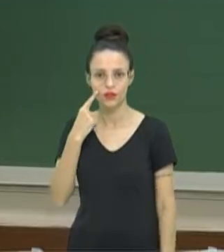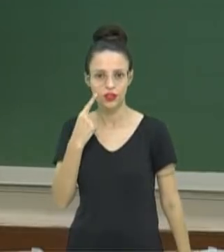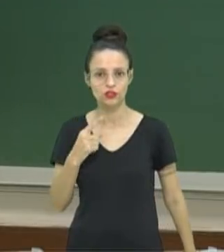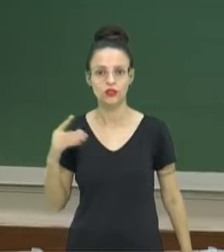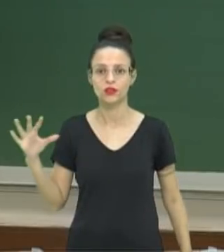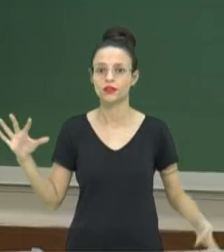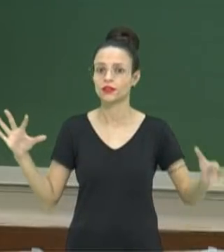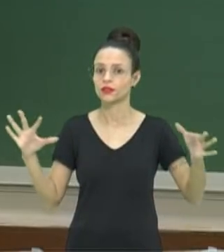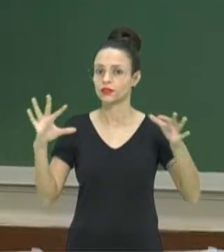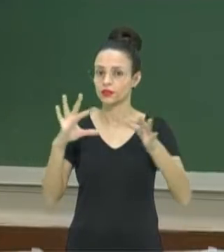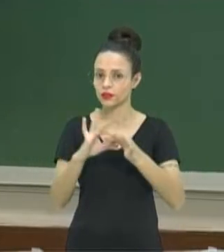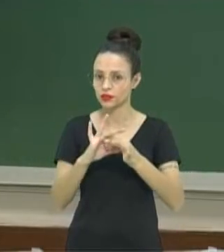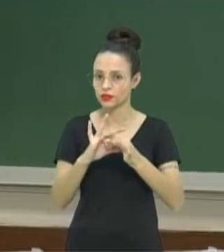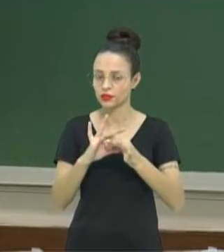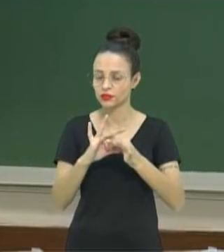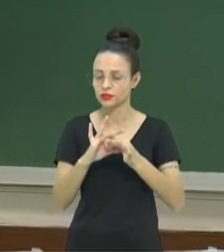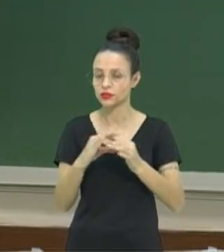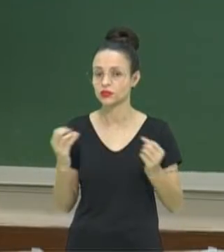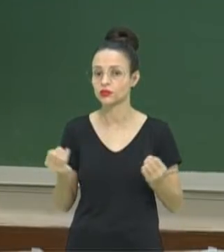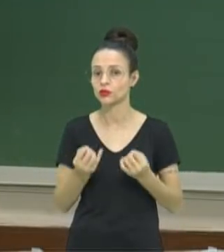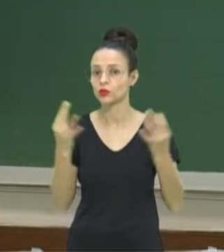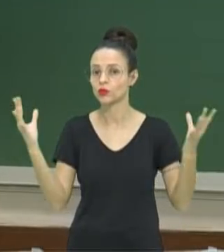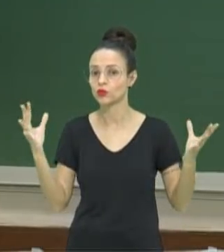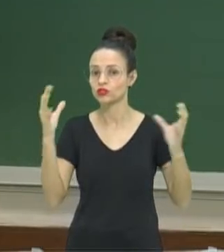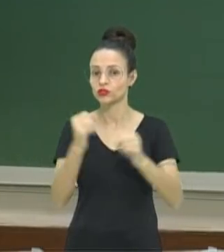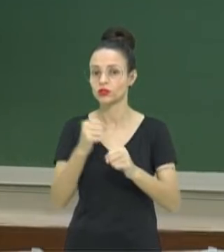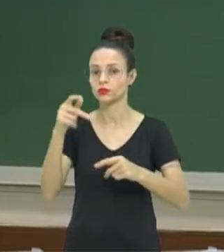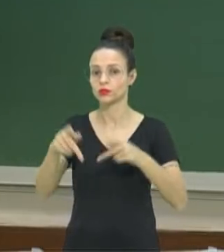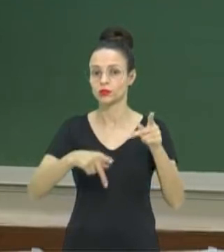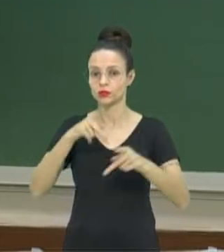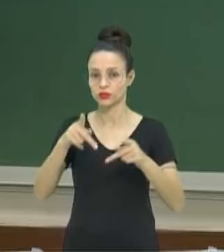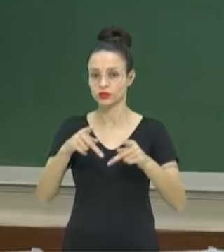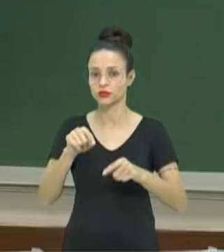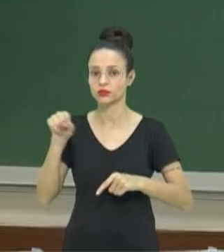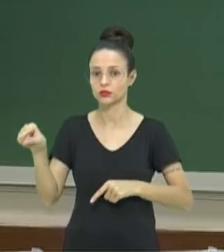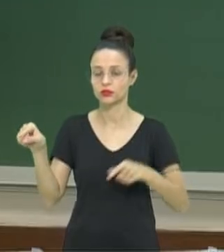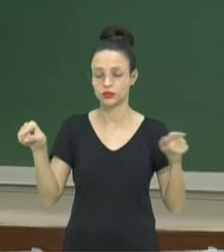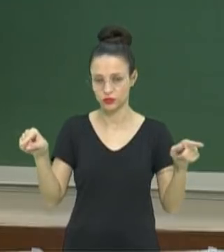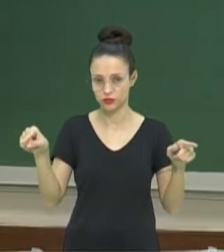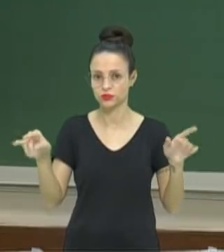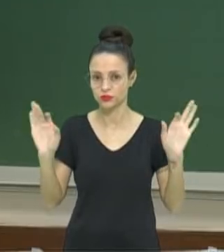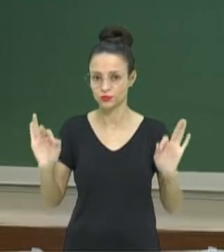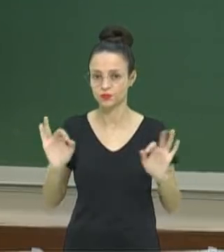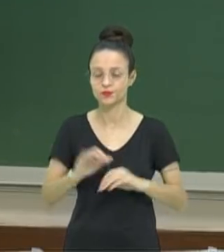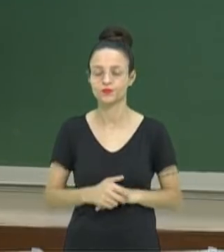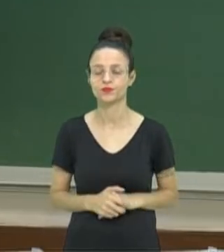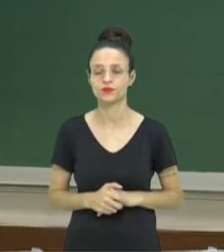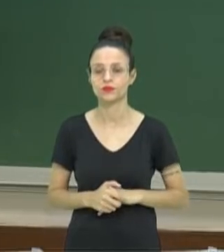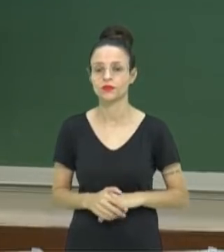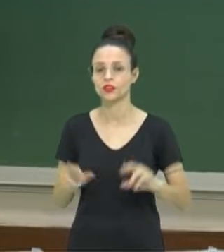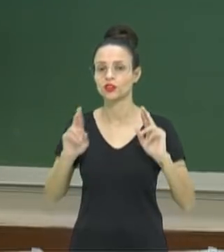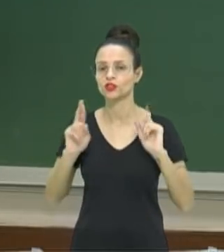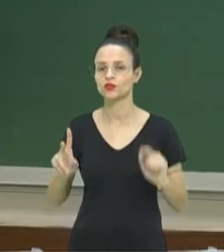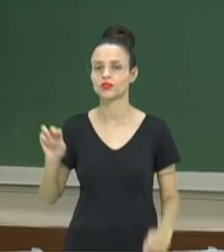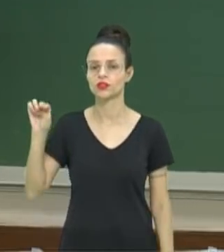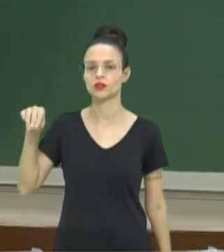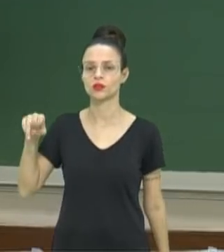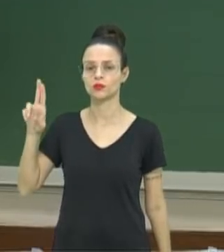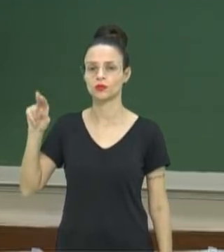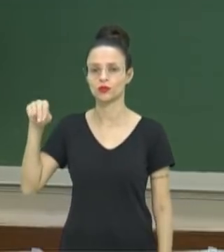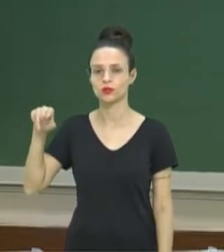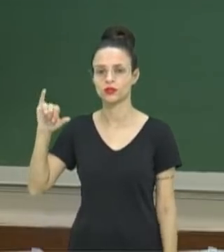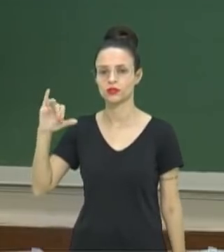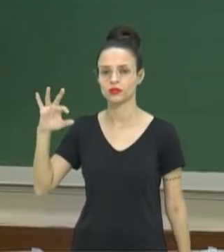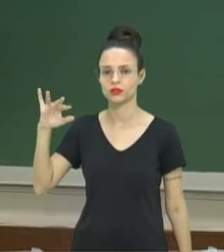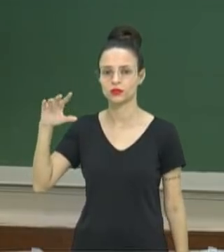está ligado com quantidade de população de uma área e da outra, certo? E a diferença entre município